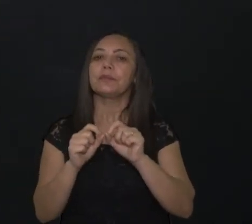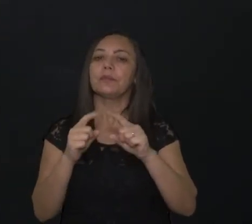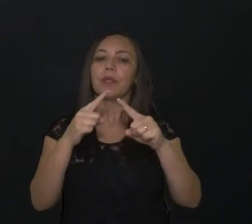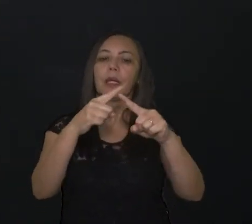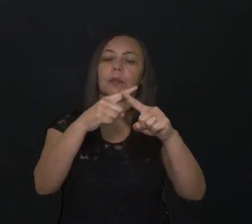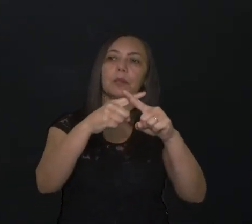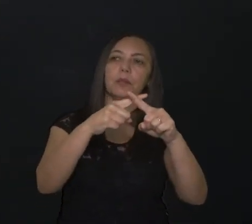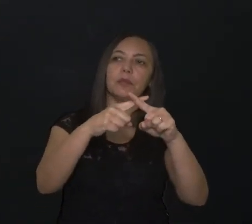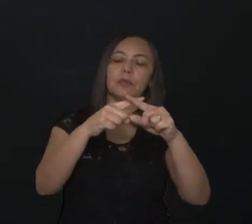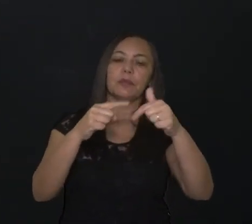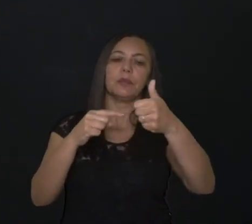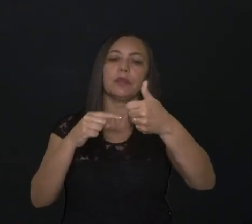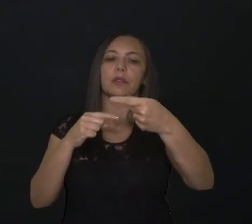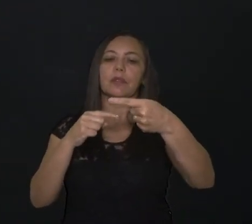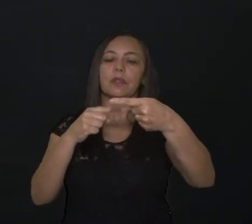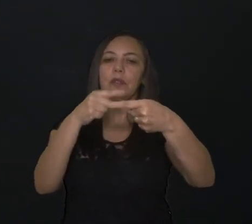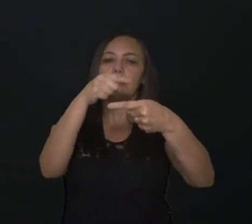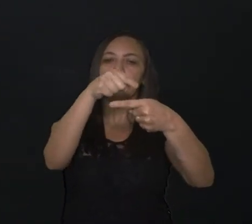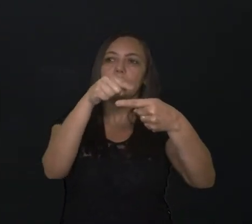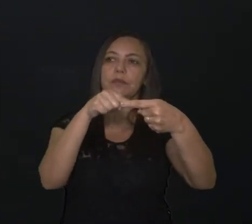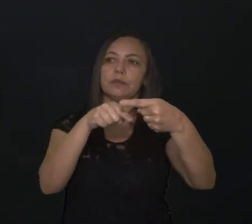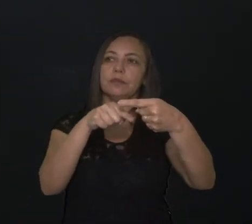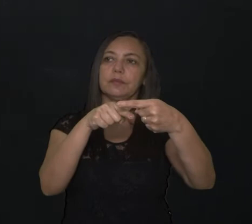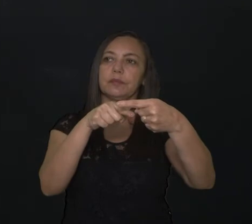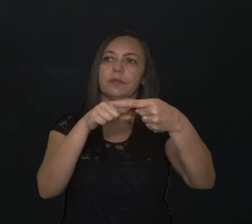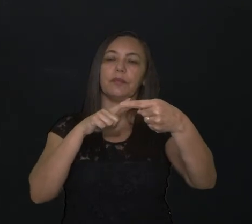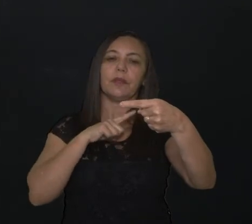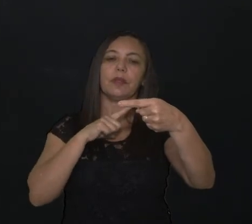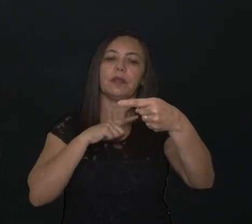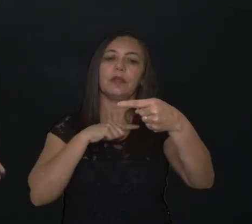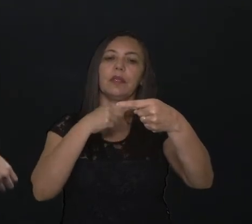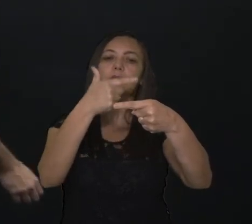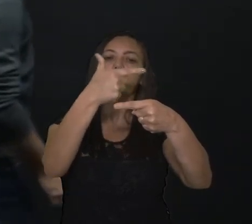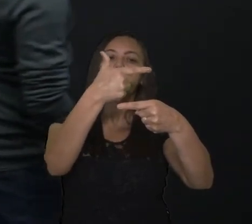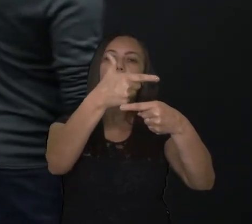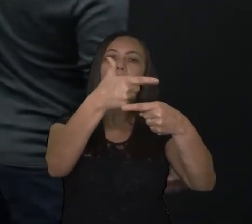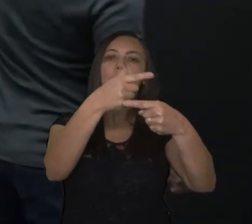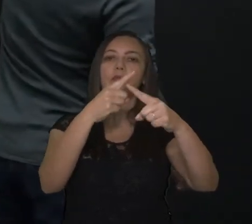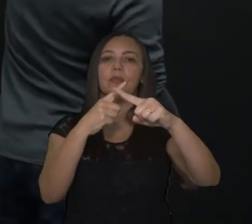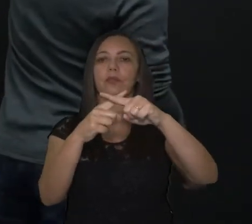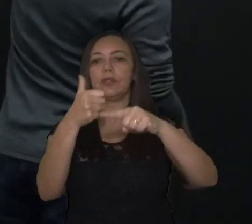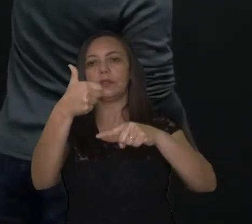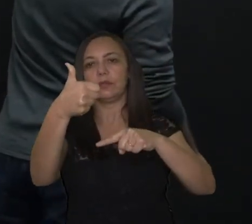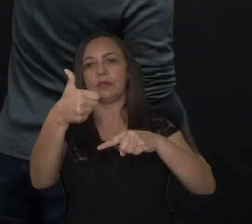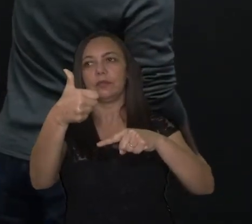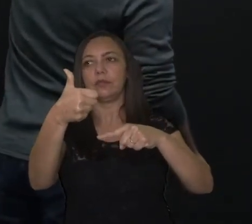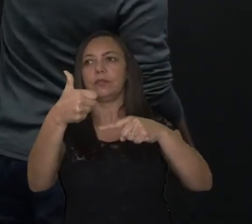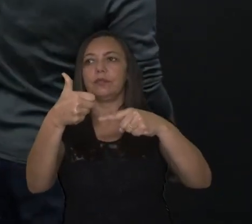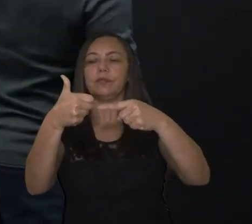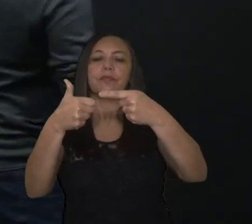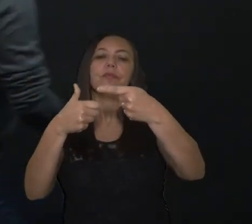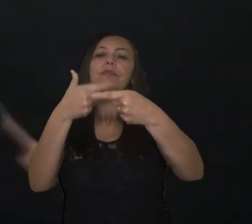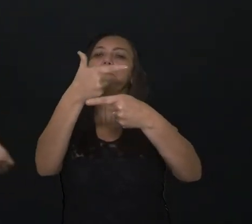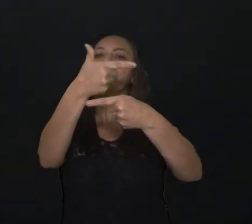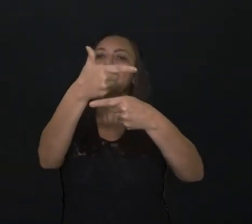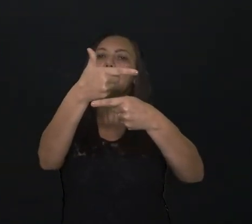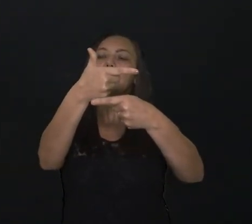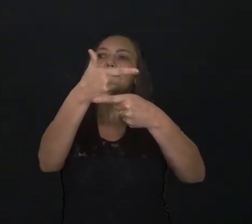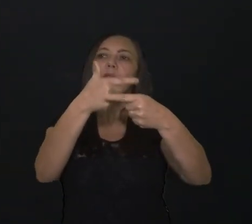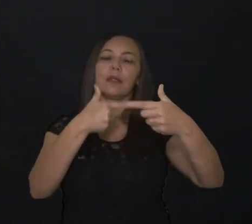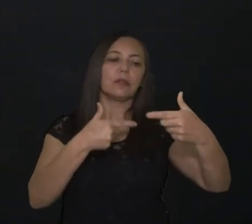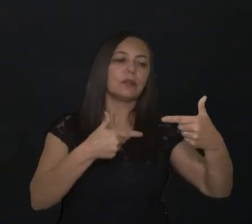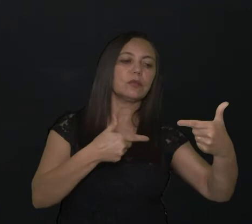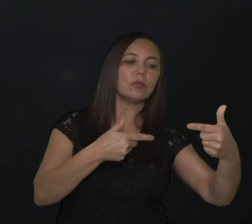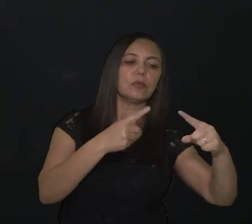seguinte. Multiplicando a primeira fração por 2, eu tenho 2 vezes 1 aqui em cima é 2.